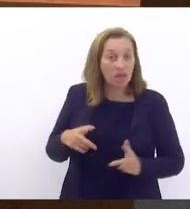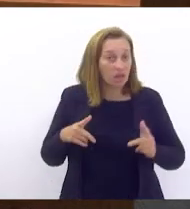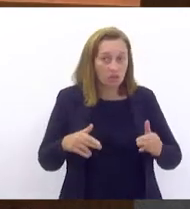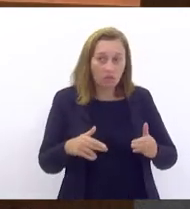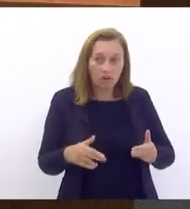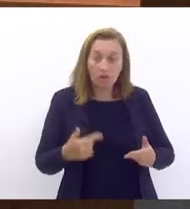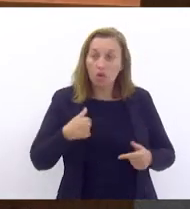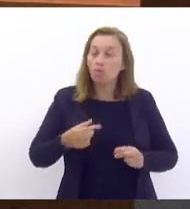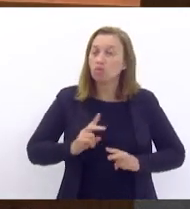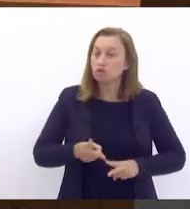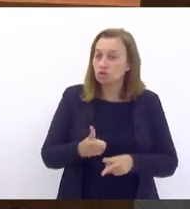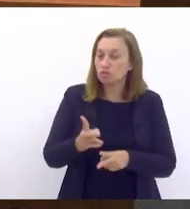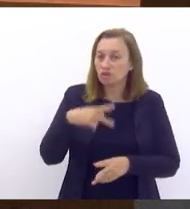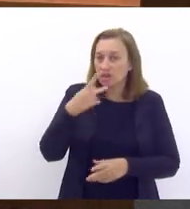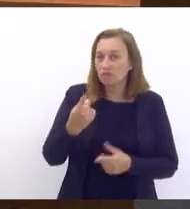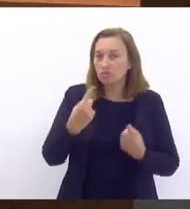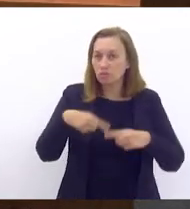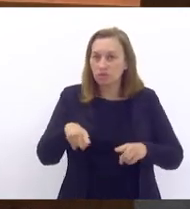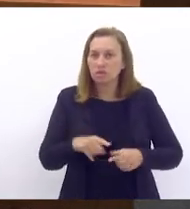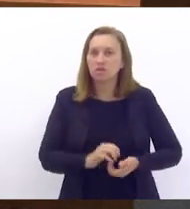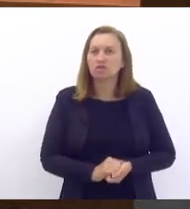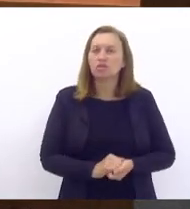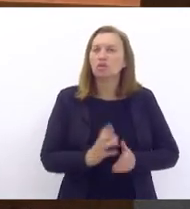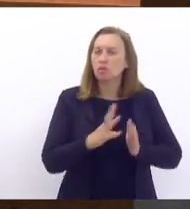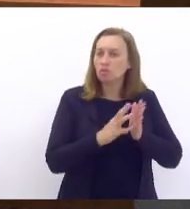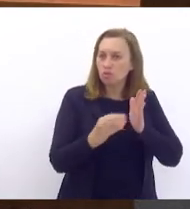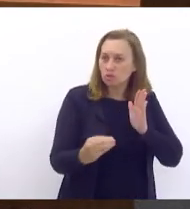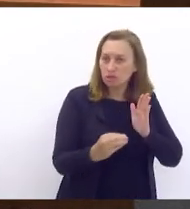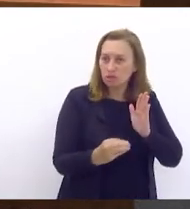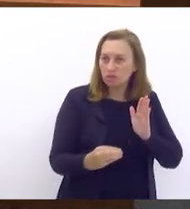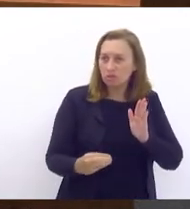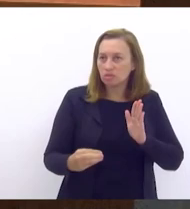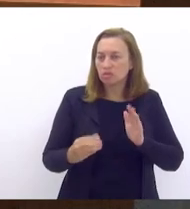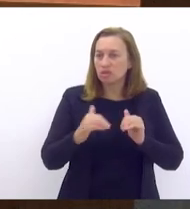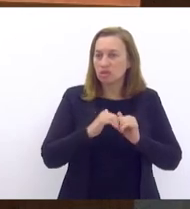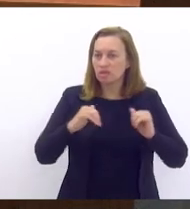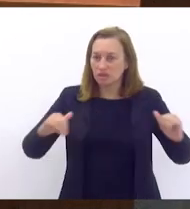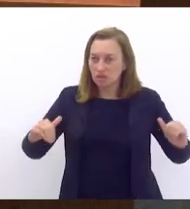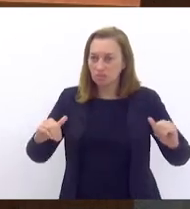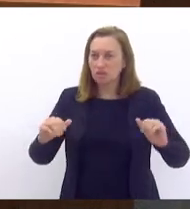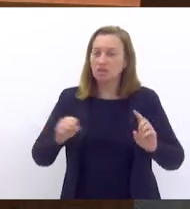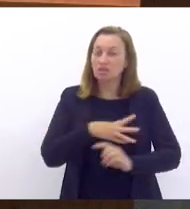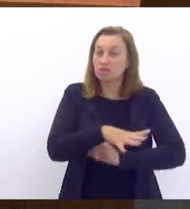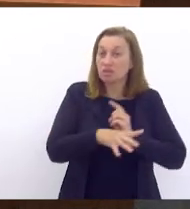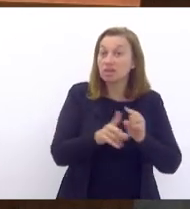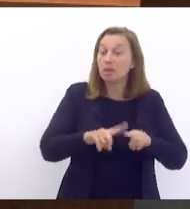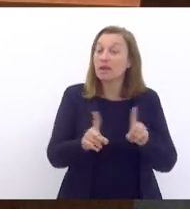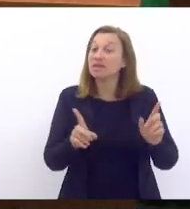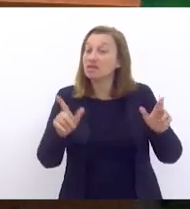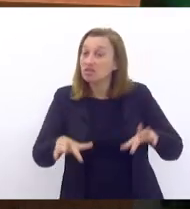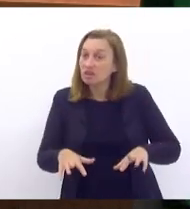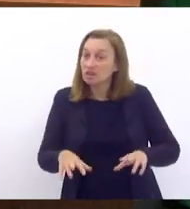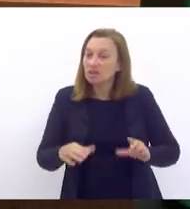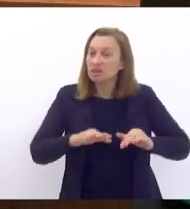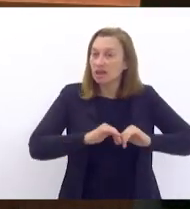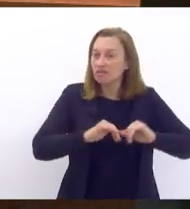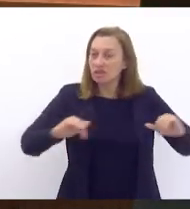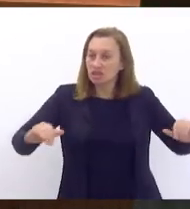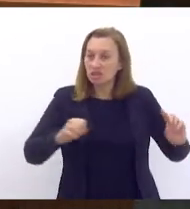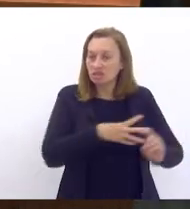Eu continuo divergindo do modelo que pressupõe um afastamento da sociedade. Mas é diferente alguém se afastar da